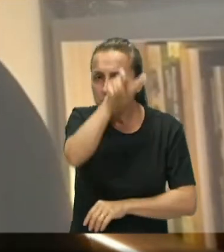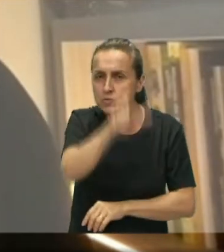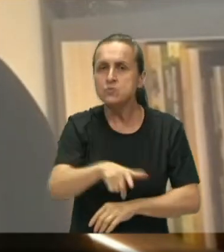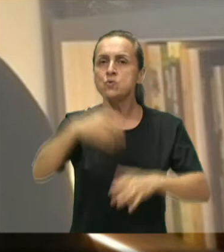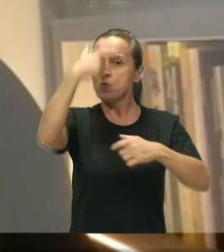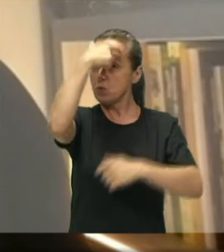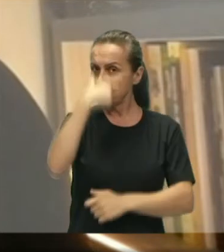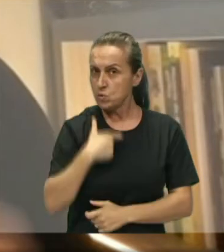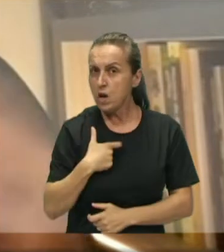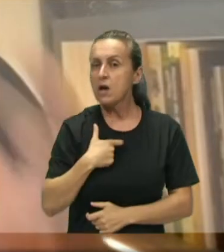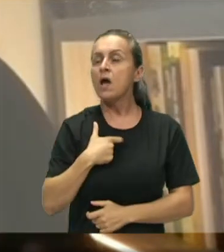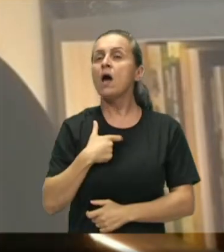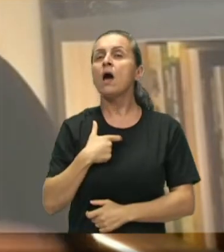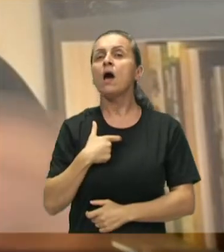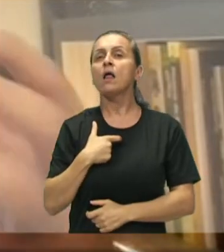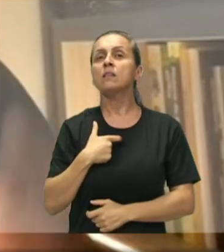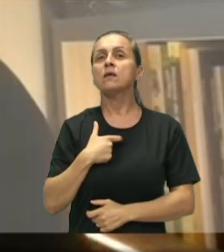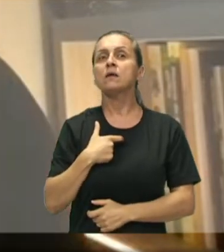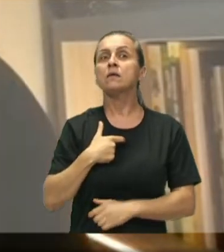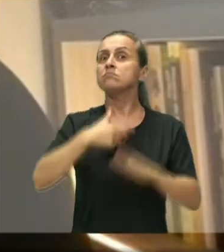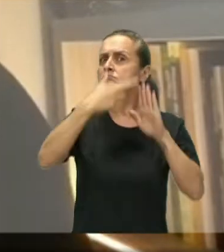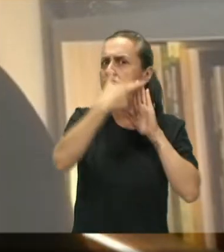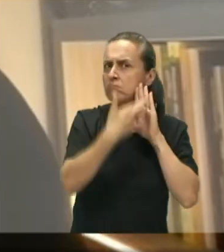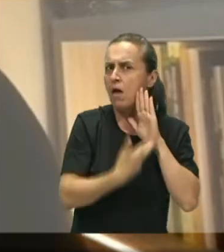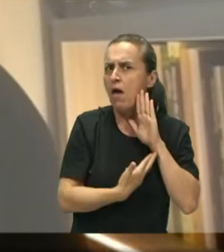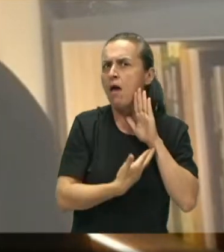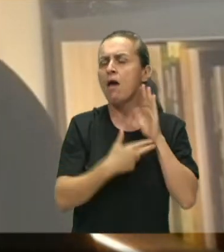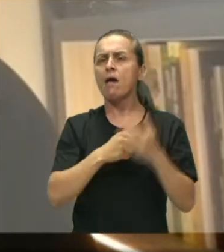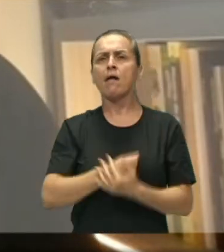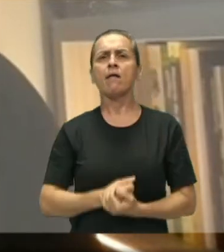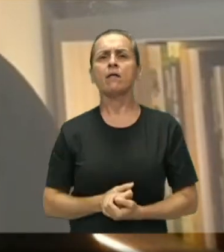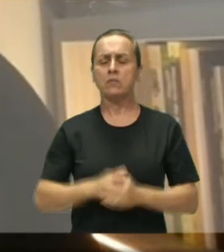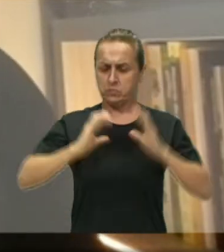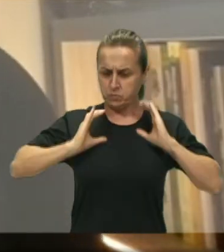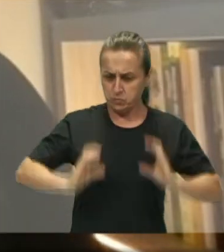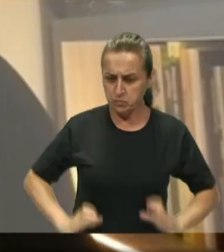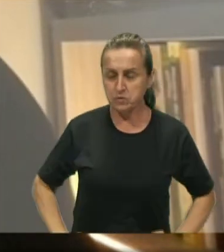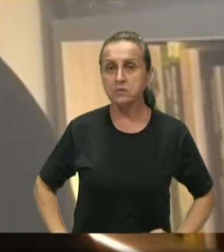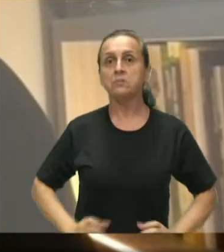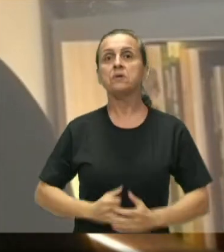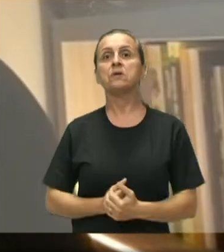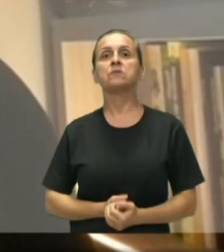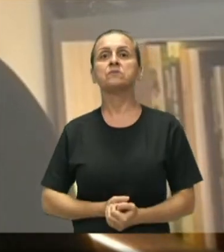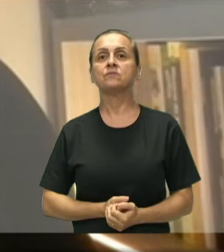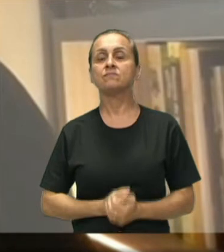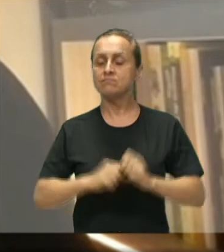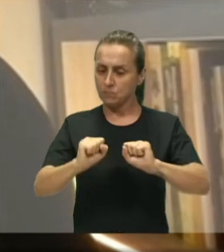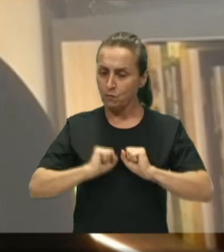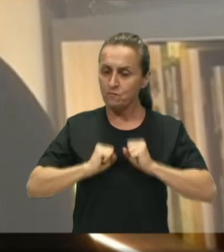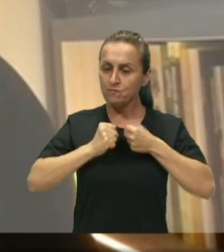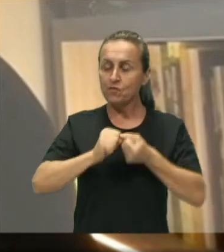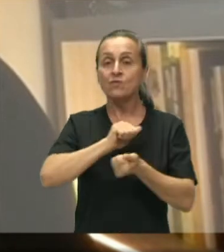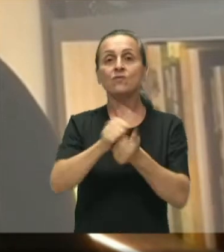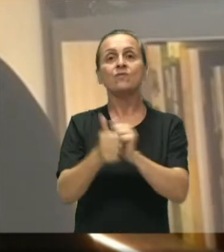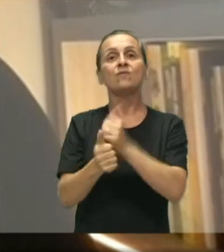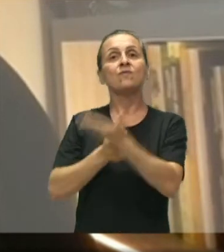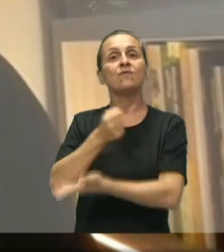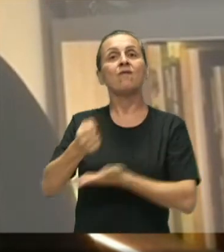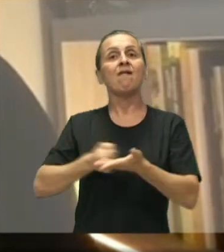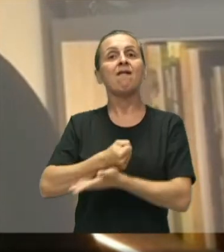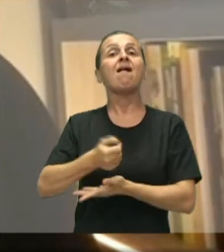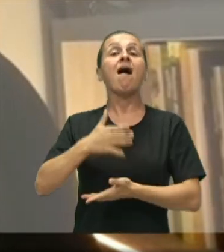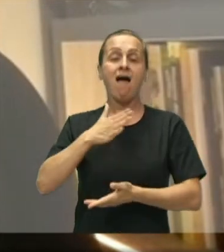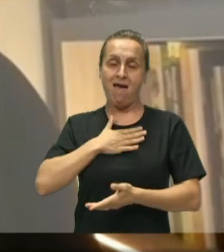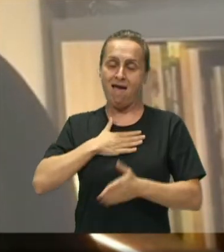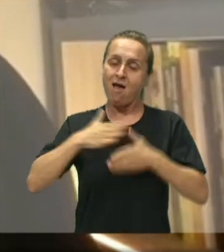caráter da pessoa da dos princípios da disciplina da pessoa então fortalecer o esporte de base Sem dúvida nenhuma